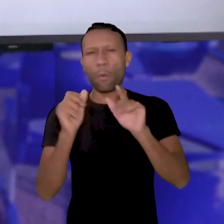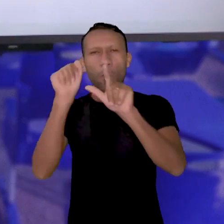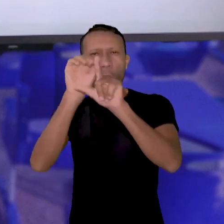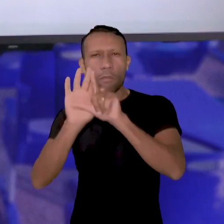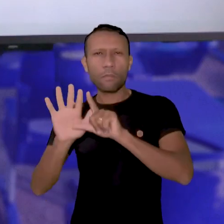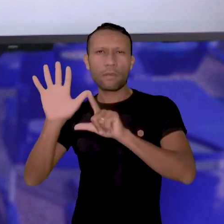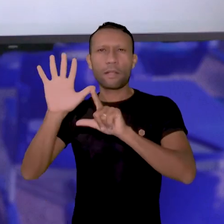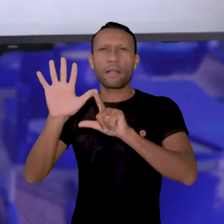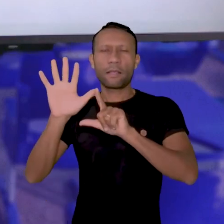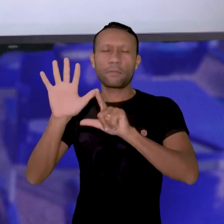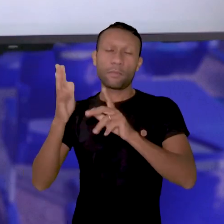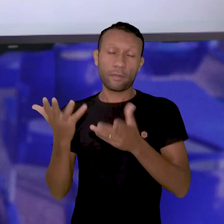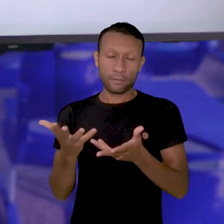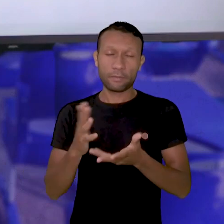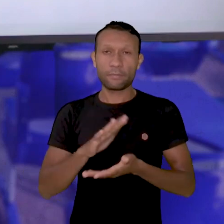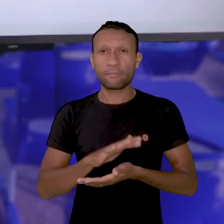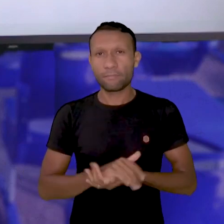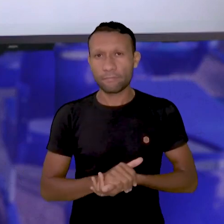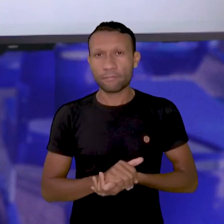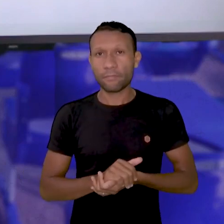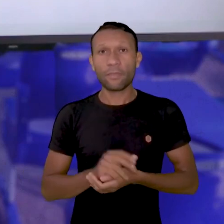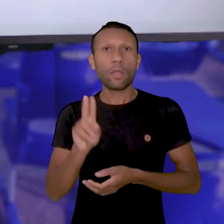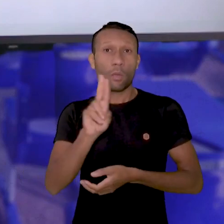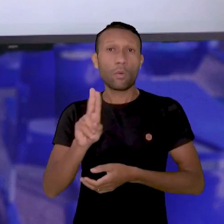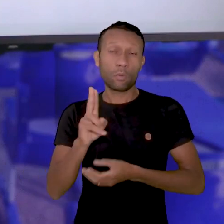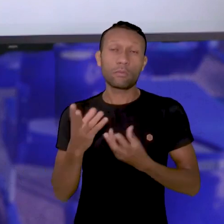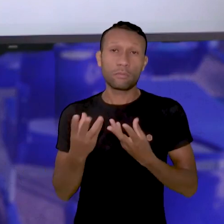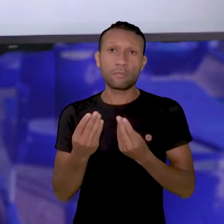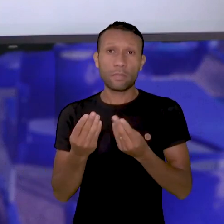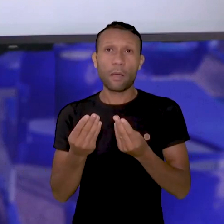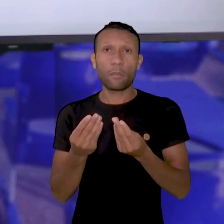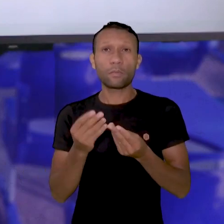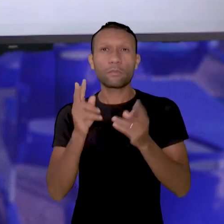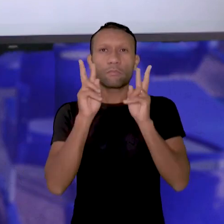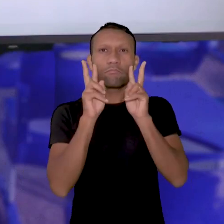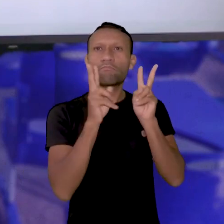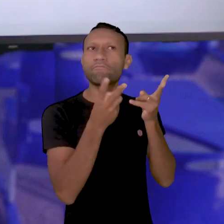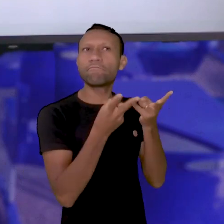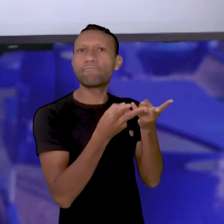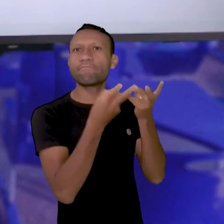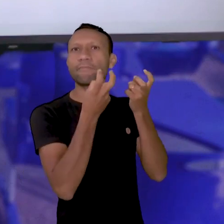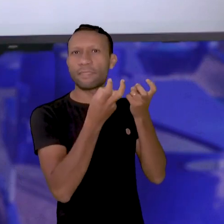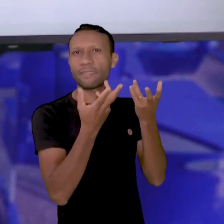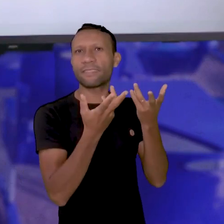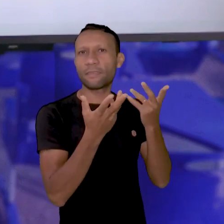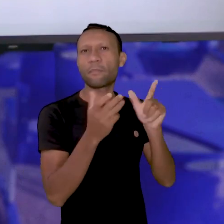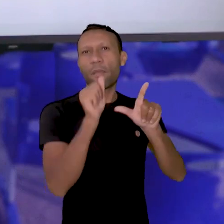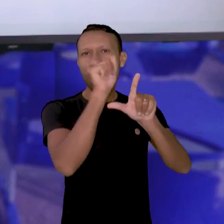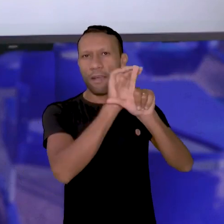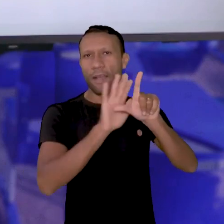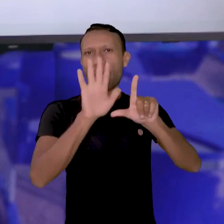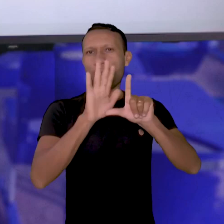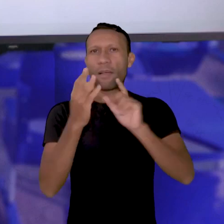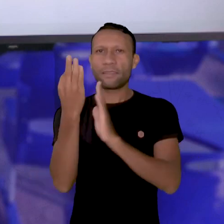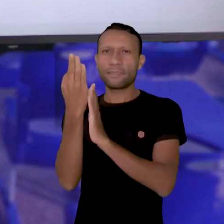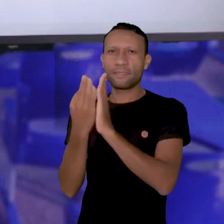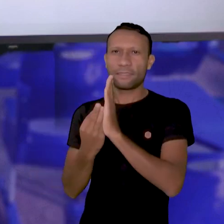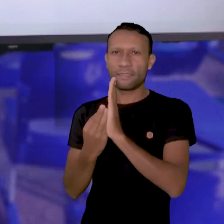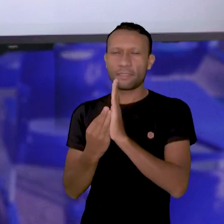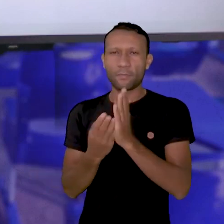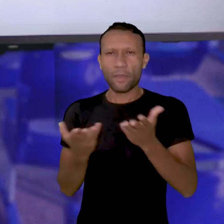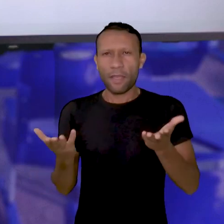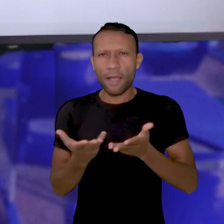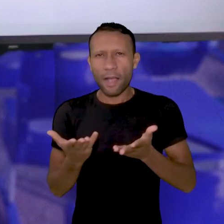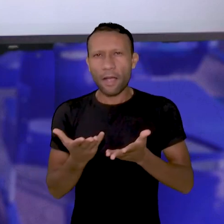a imagem ou só da imagem, né? Se usa muito quando a gente vai persuadir esses itens, esses elementos, né? Mas agora a gente vai entender um